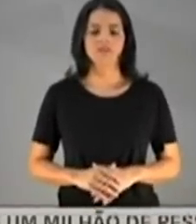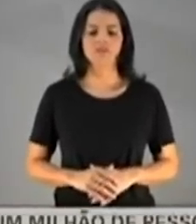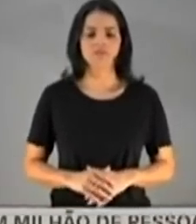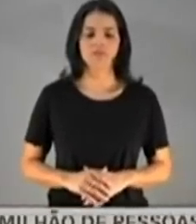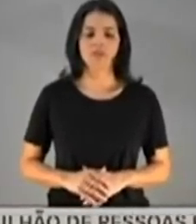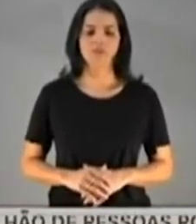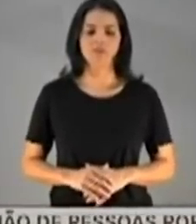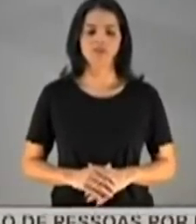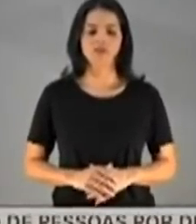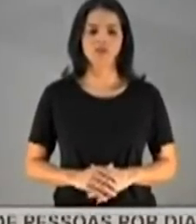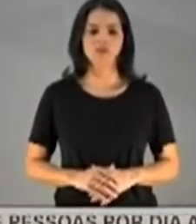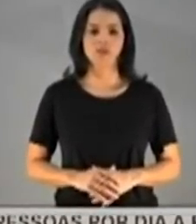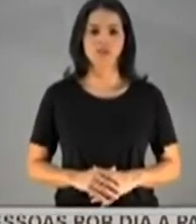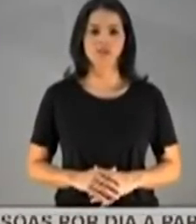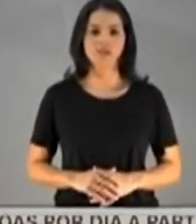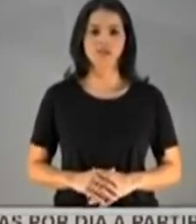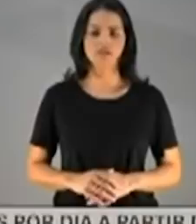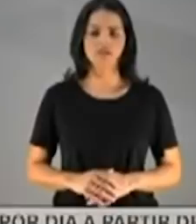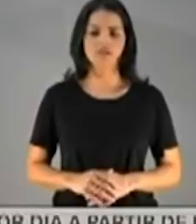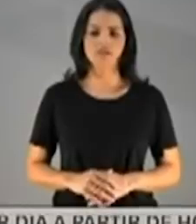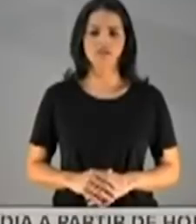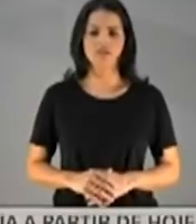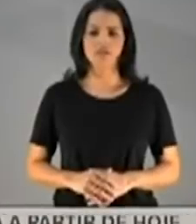faz. Sempre lhe respeitei.